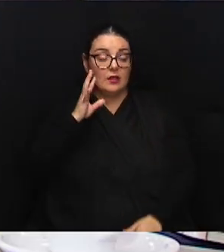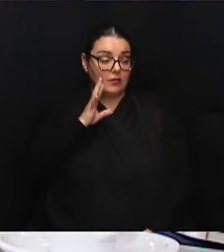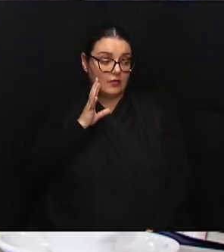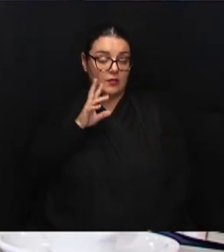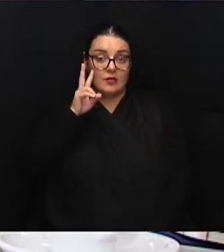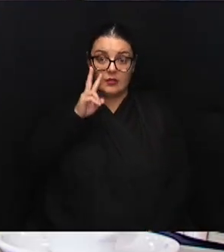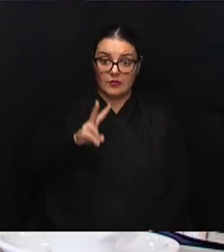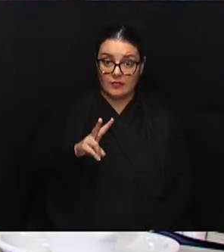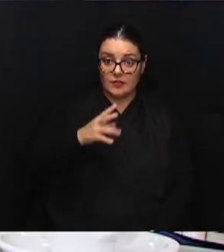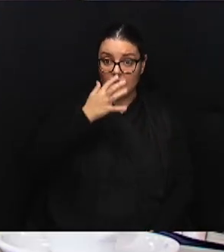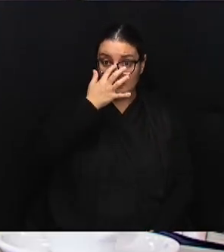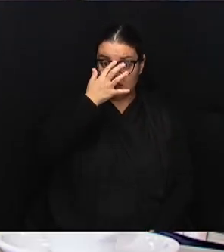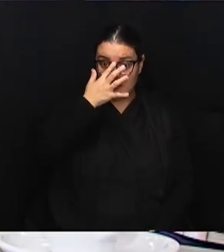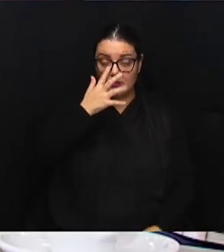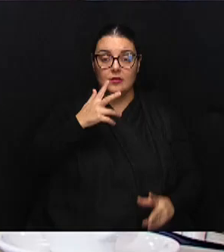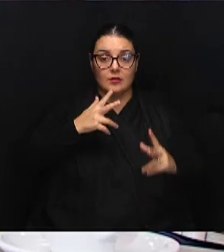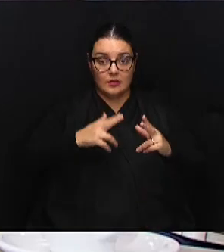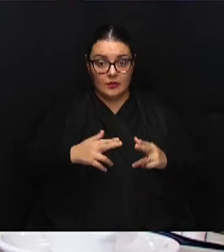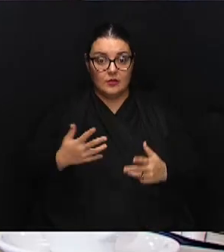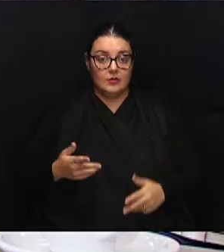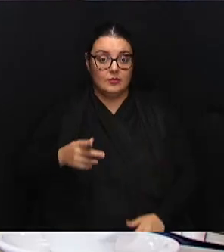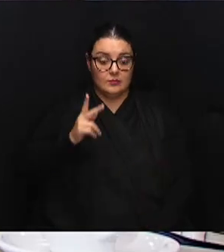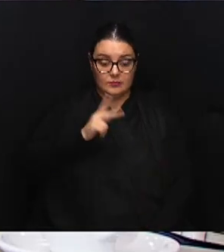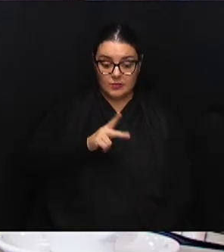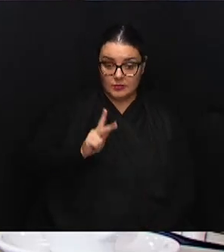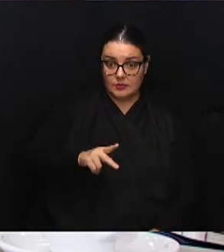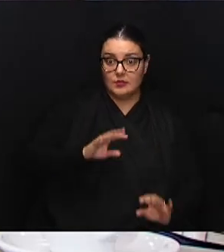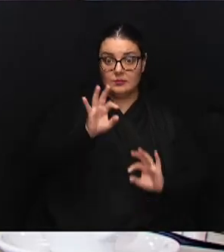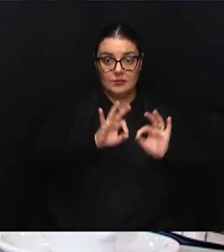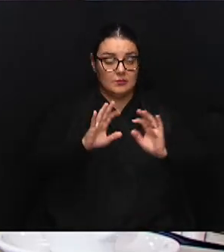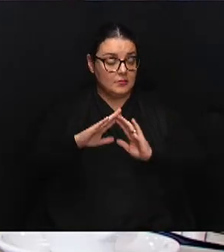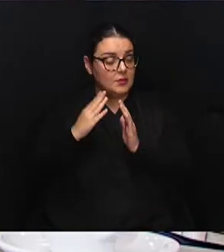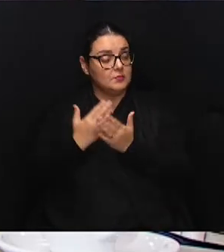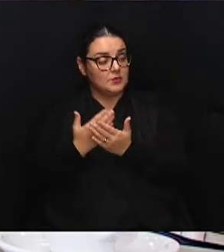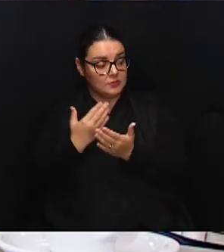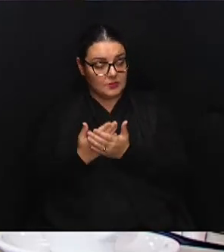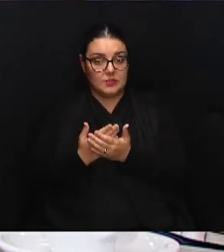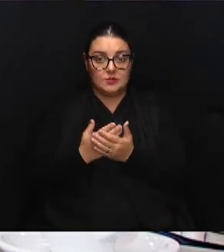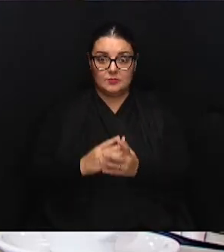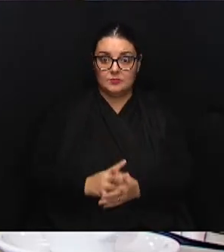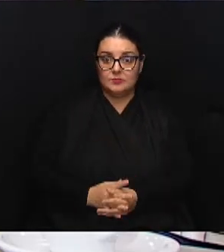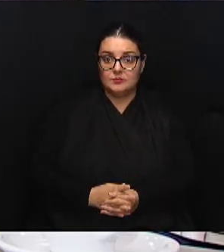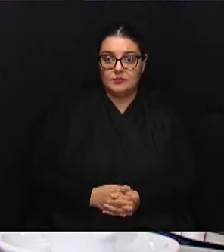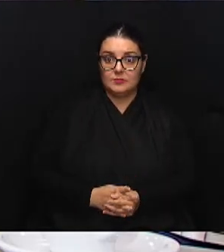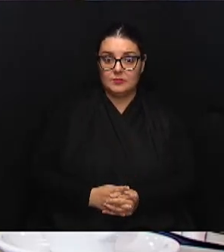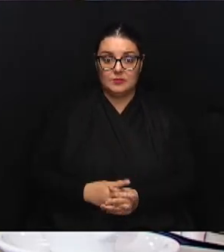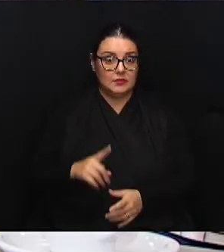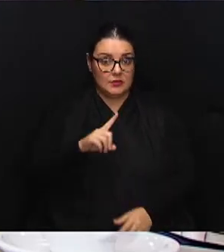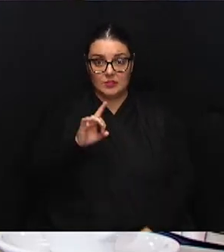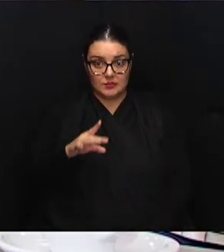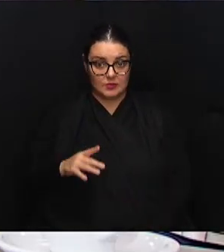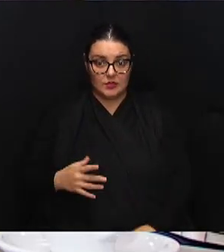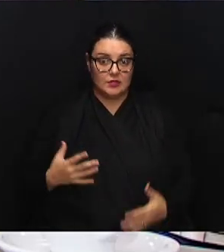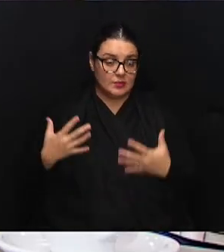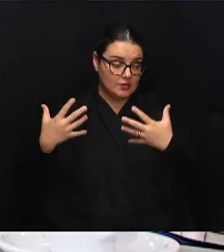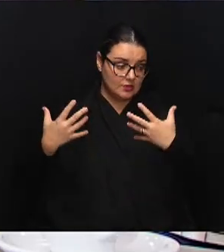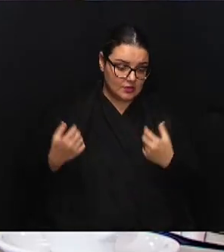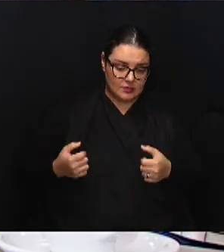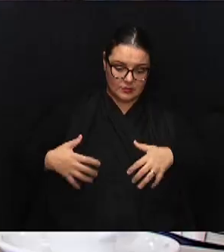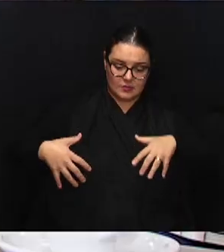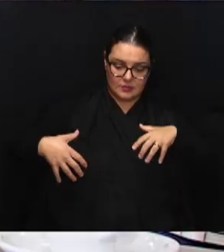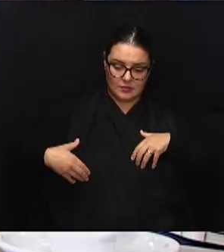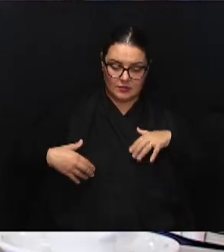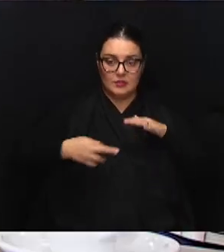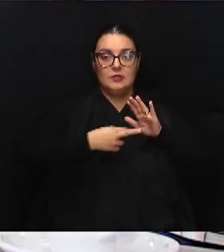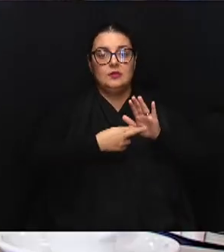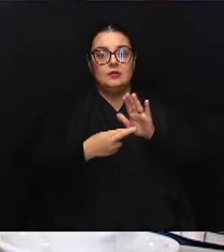ver como os professores dessas escolas preparam os seus alunos, não só aqueles que são eleitos e que vão representar as